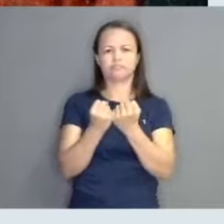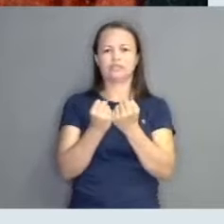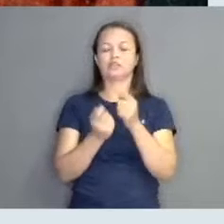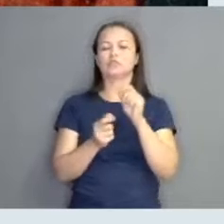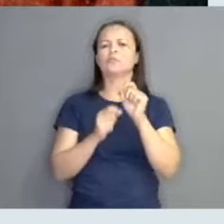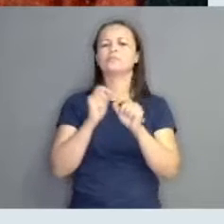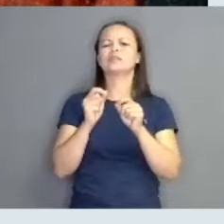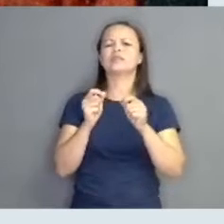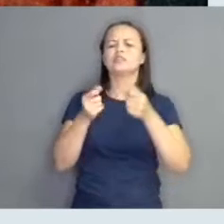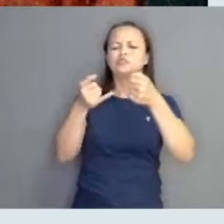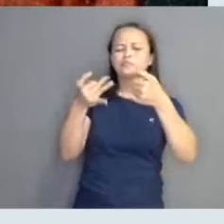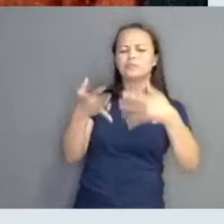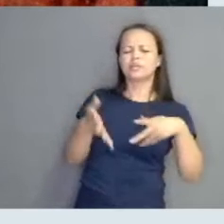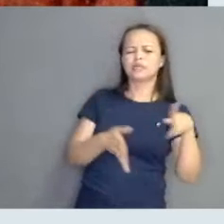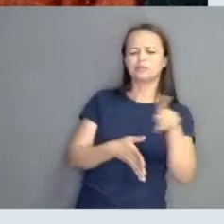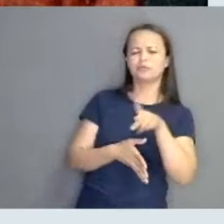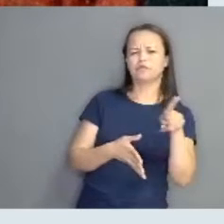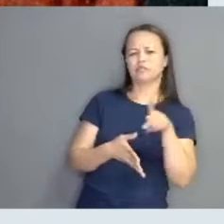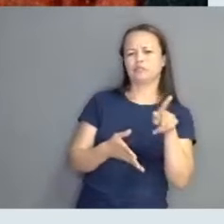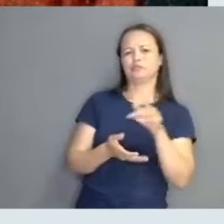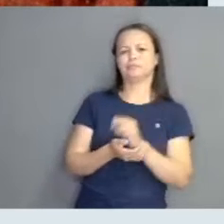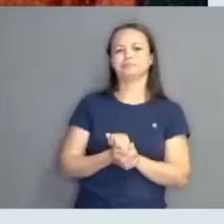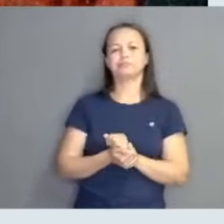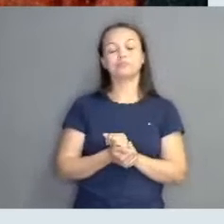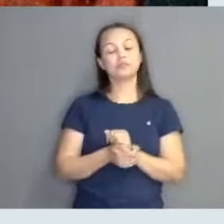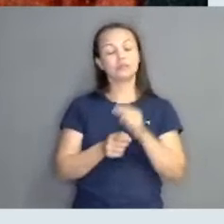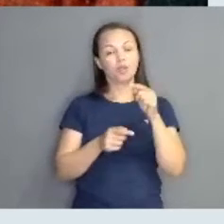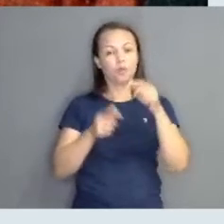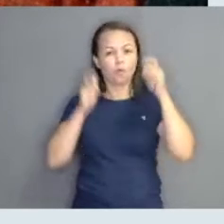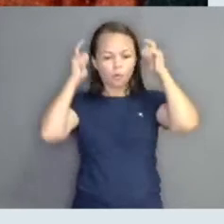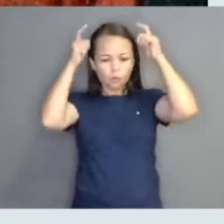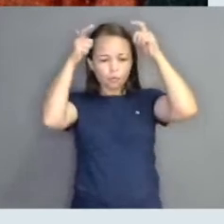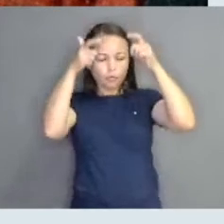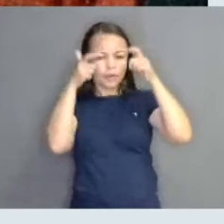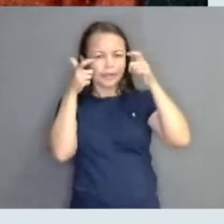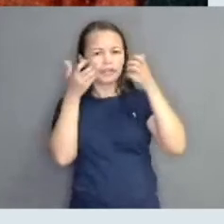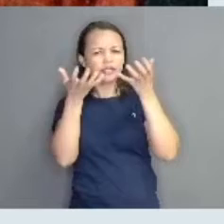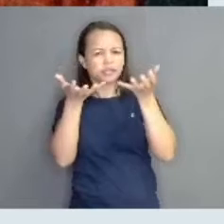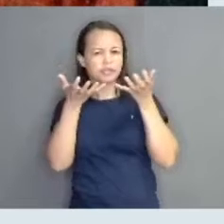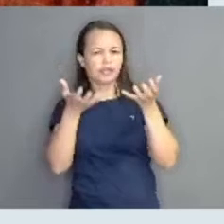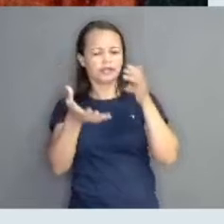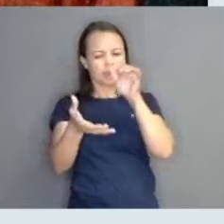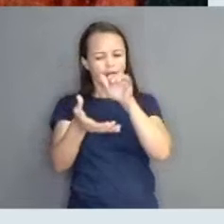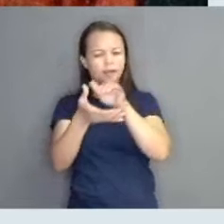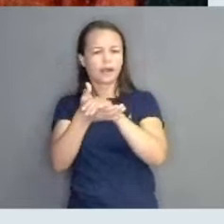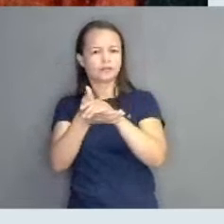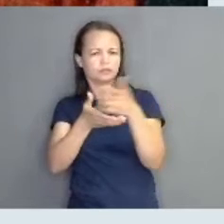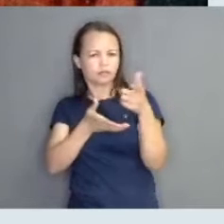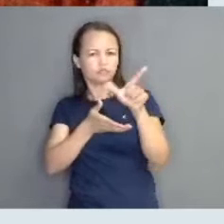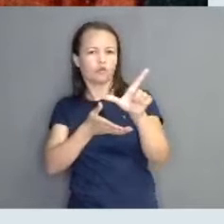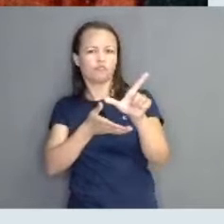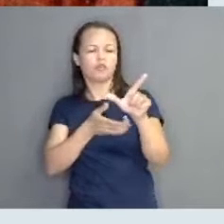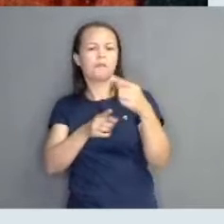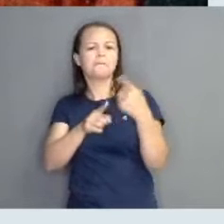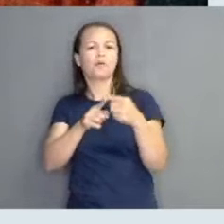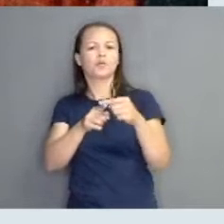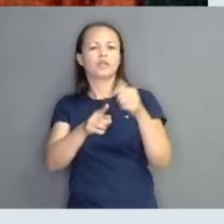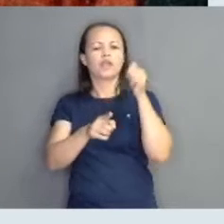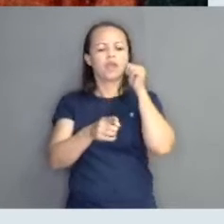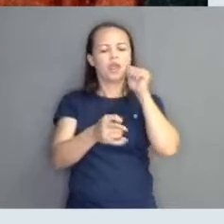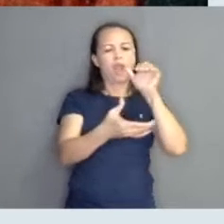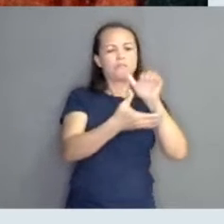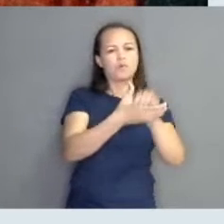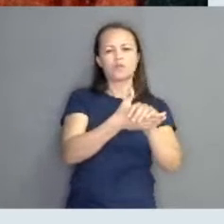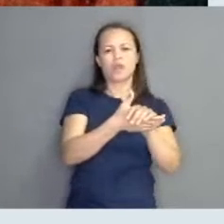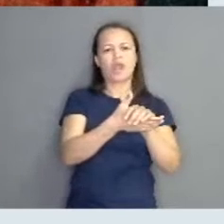casar novamente, porque a esposa dele não estava dando um filho homem. E ele queria se separar. O